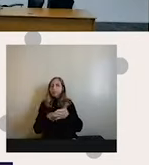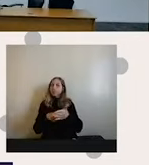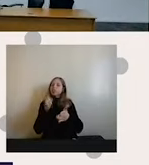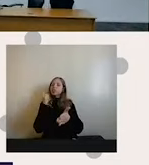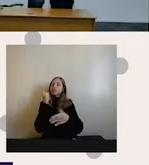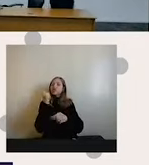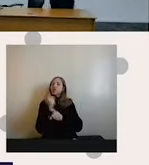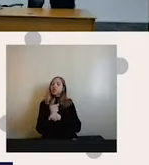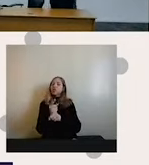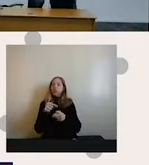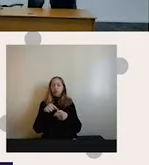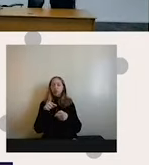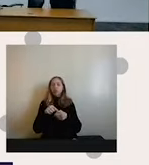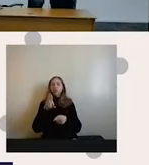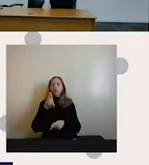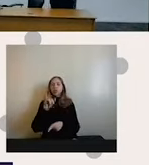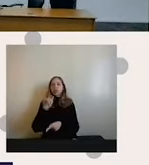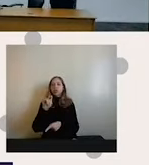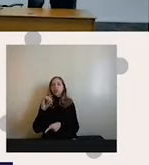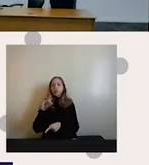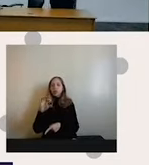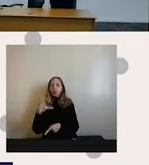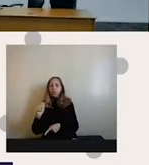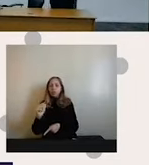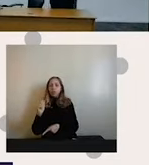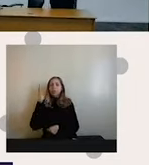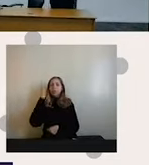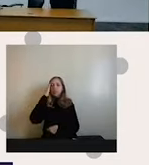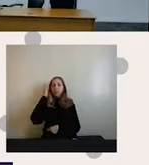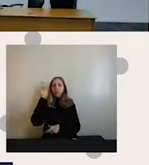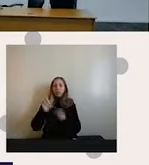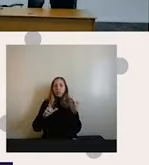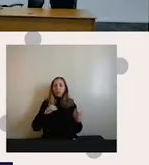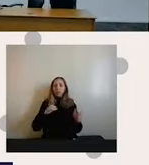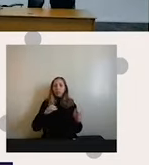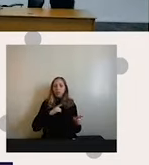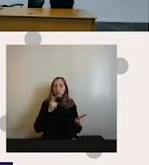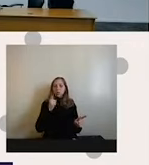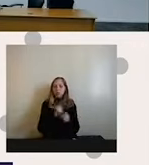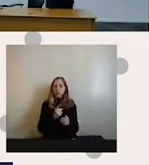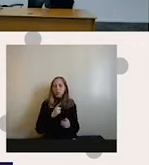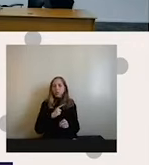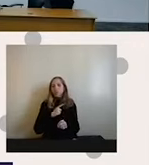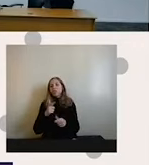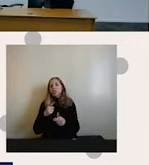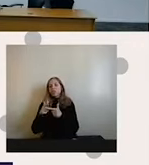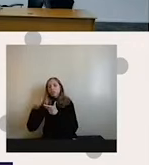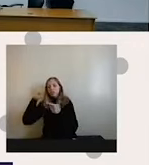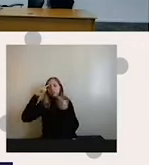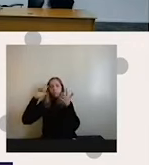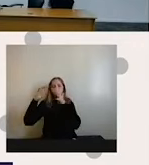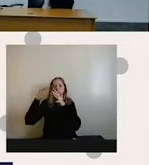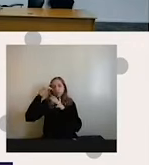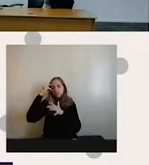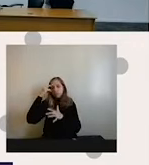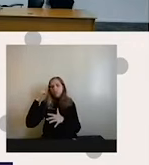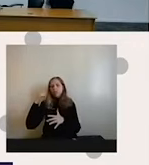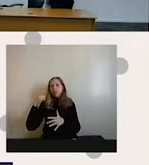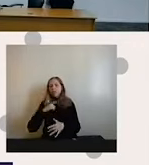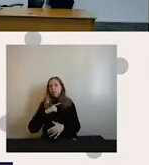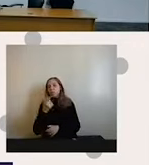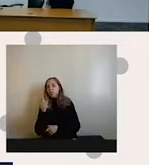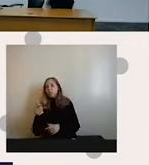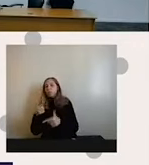Sabendo que a pessoa tem um diagnóstico, que tem um transtorno mental, o outro problema que vai ter é ele chegar